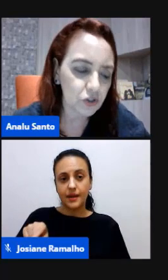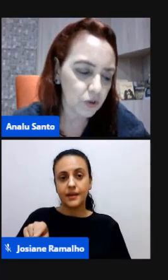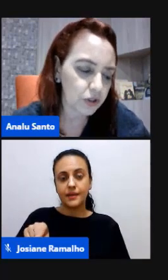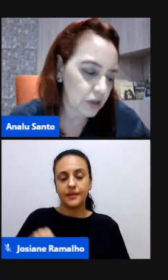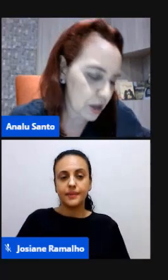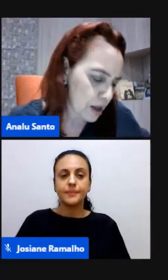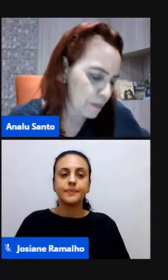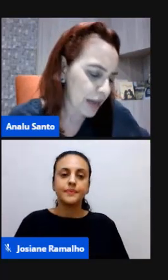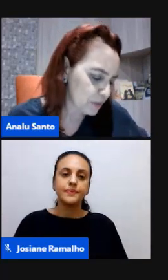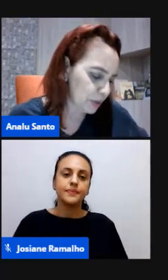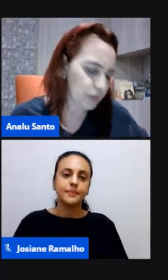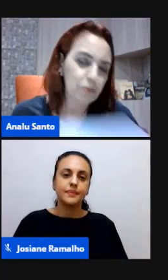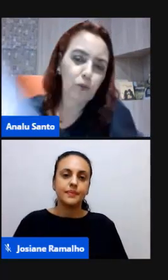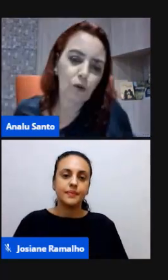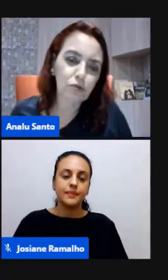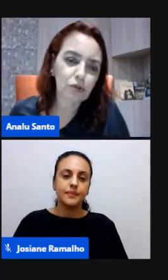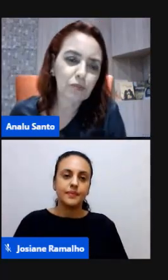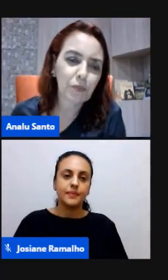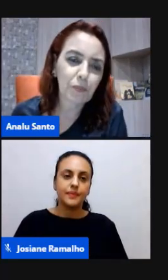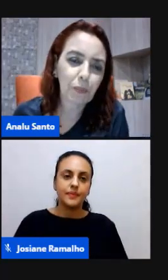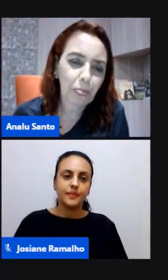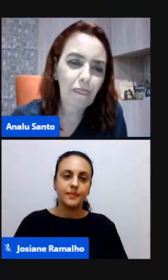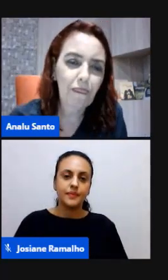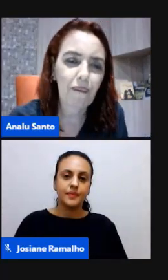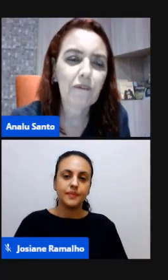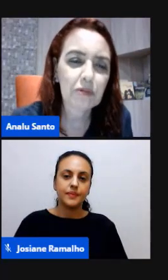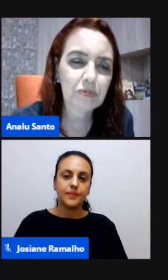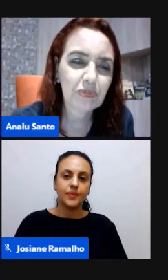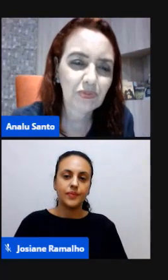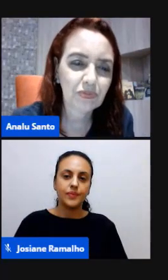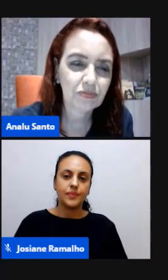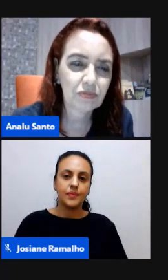algumas questões. Passa para mim, para o outro.